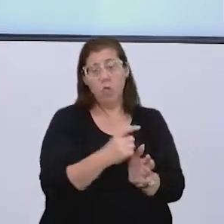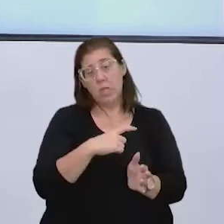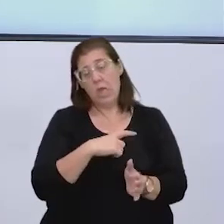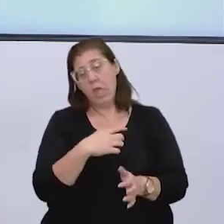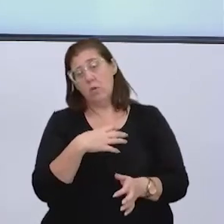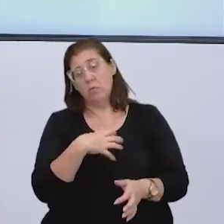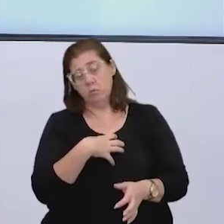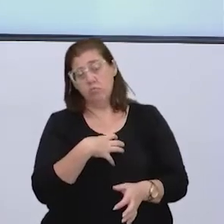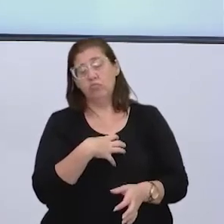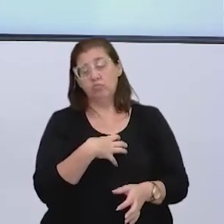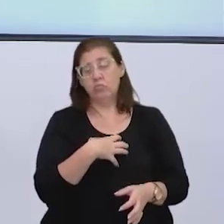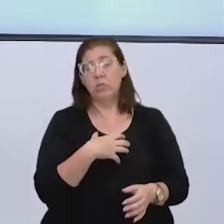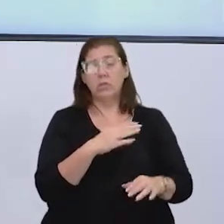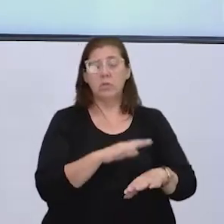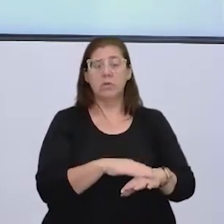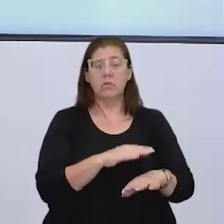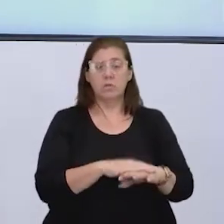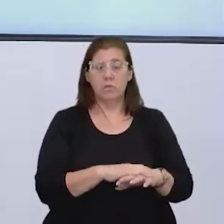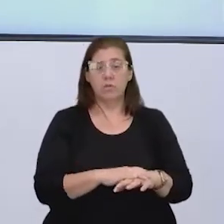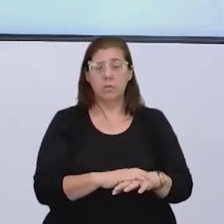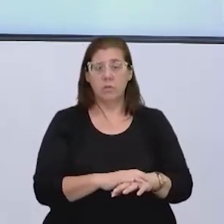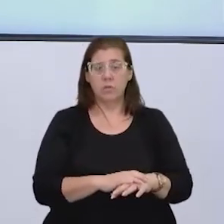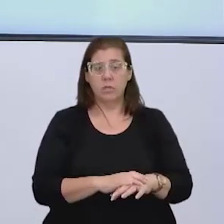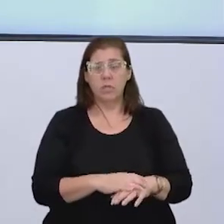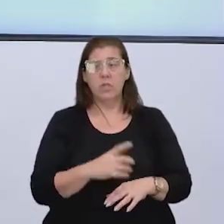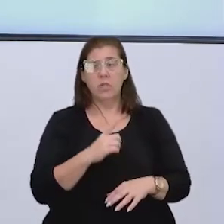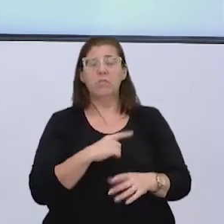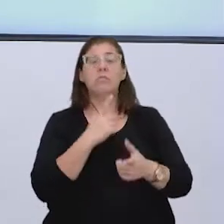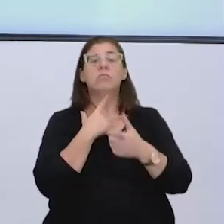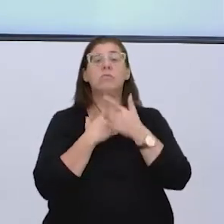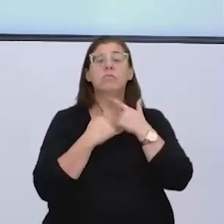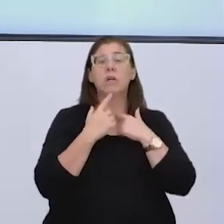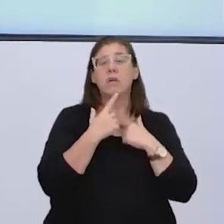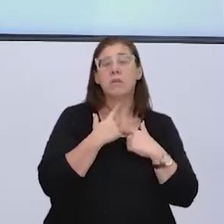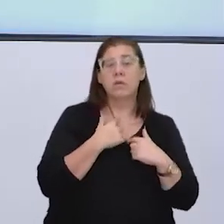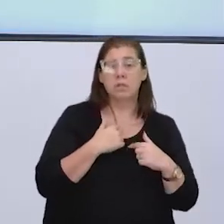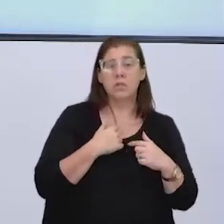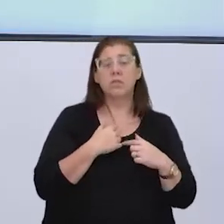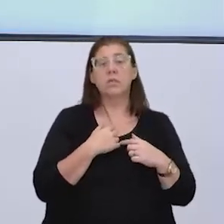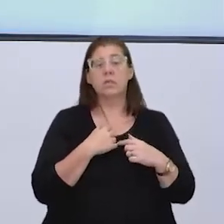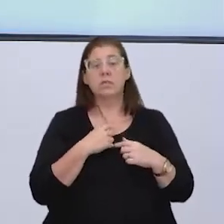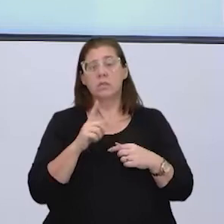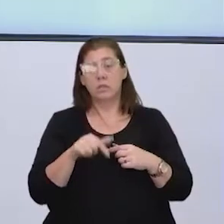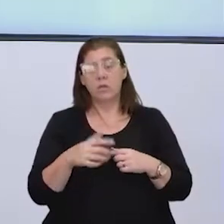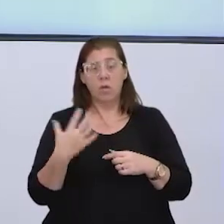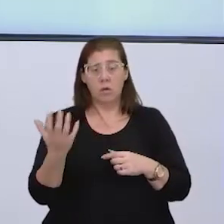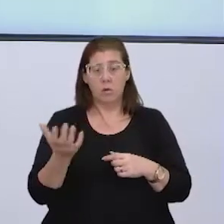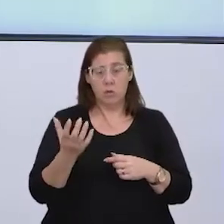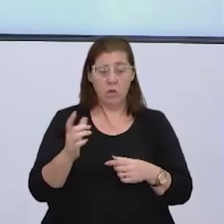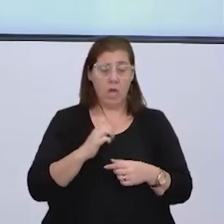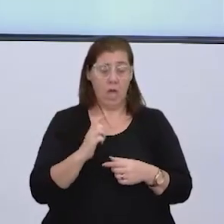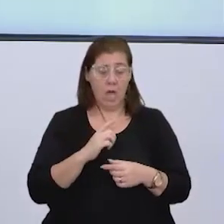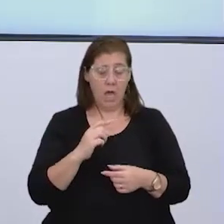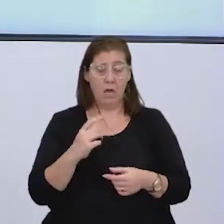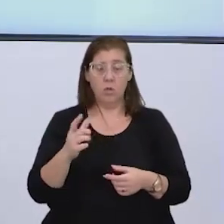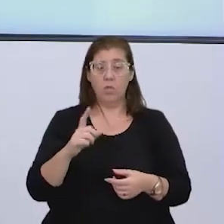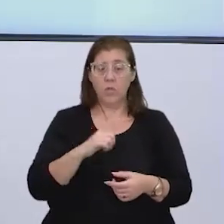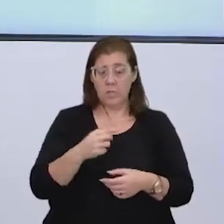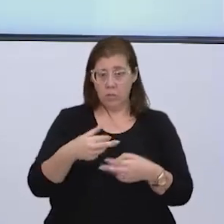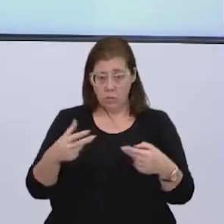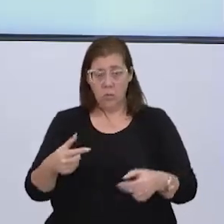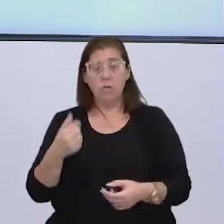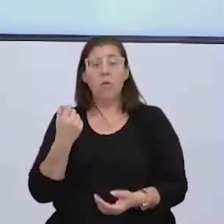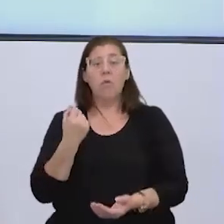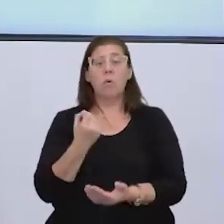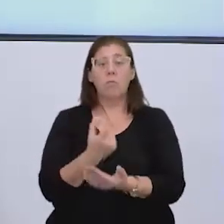que justamente faz com que gere desejos em você, e esse desejo eu quero ter isso, eu preciso ter